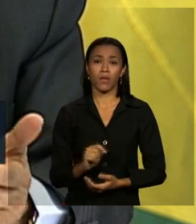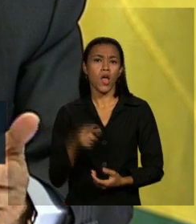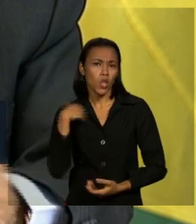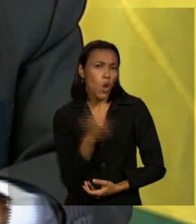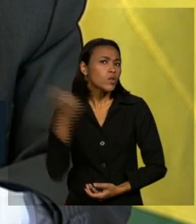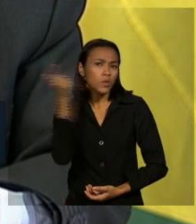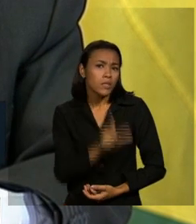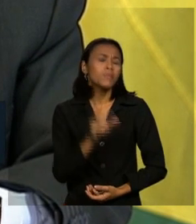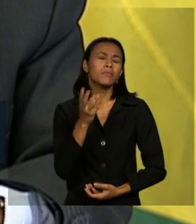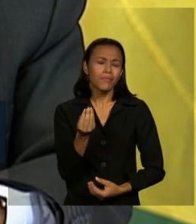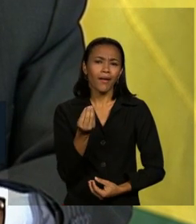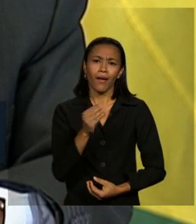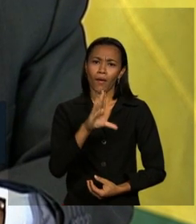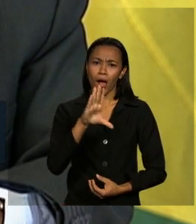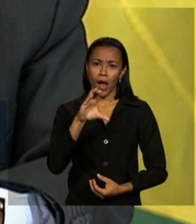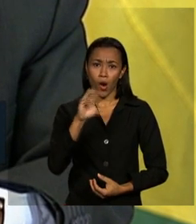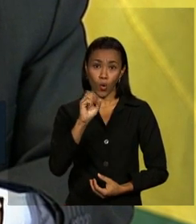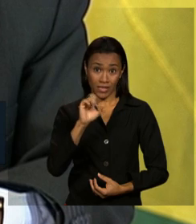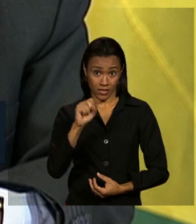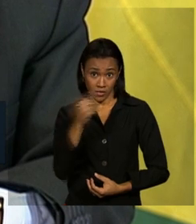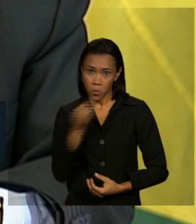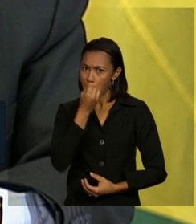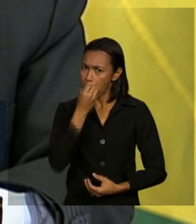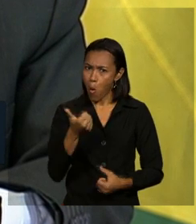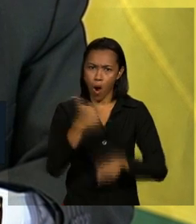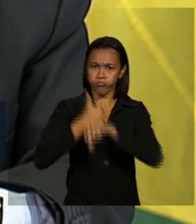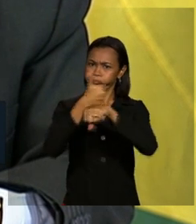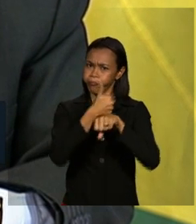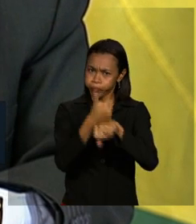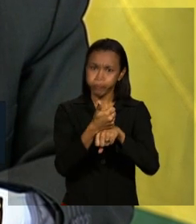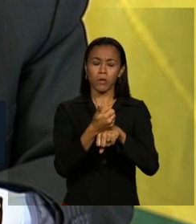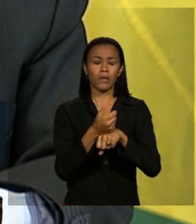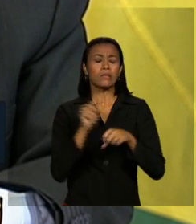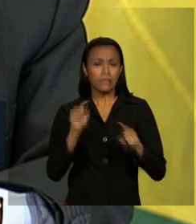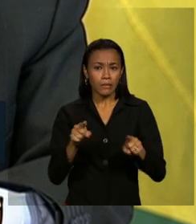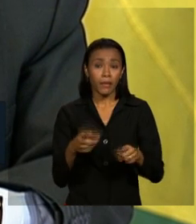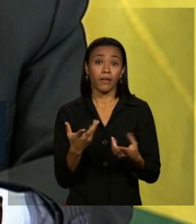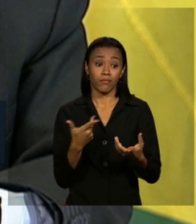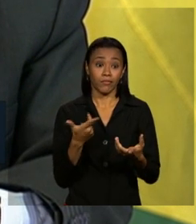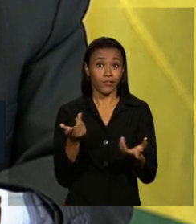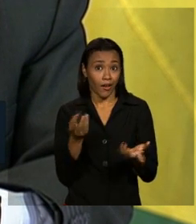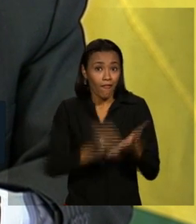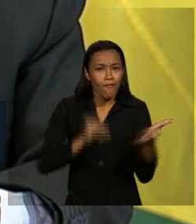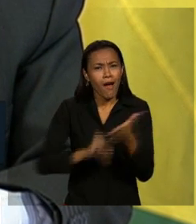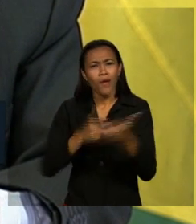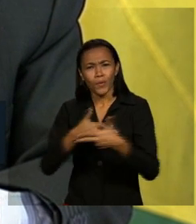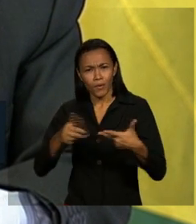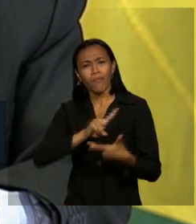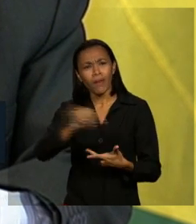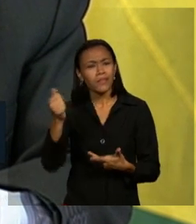que ela é uma concessão de boa qualidade e que os aspectos pendentes que estão aí colocados vão ser